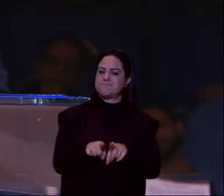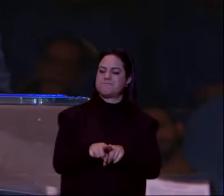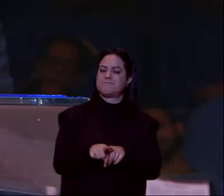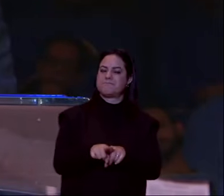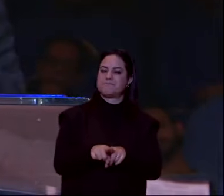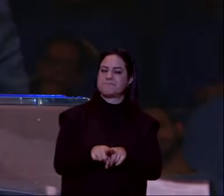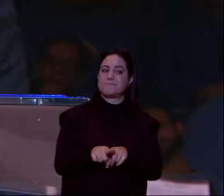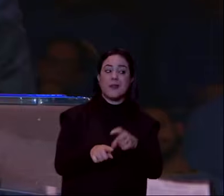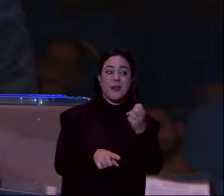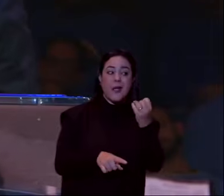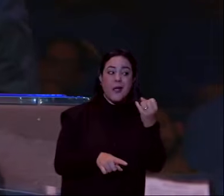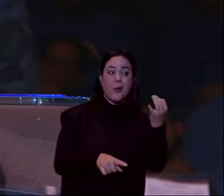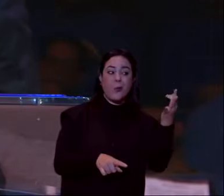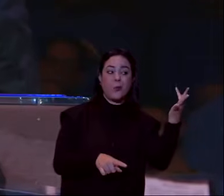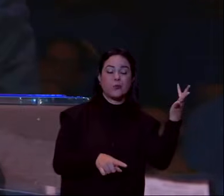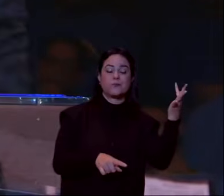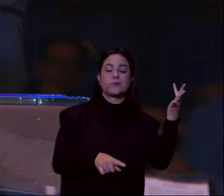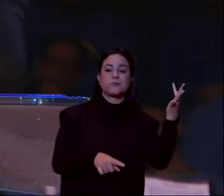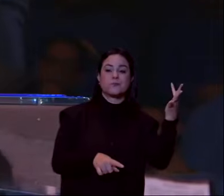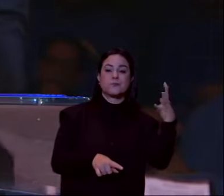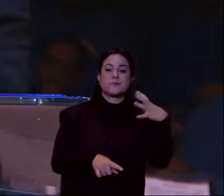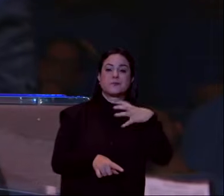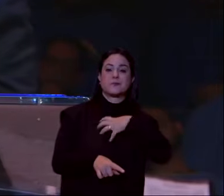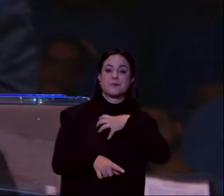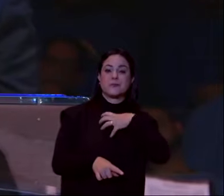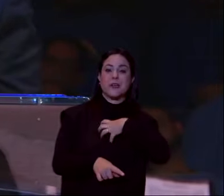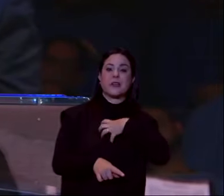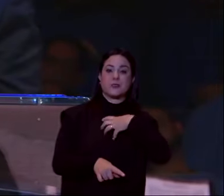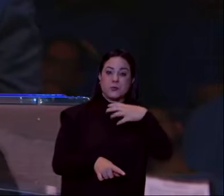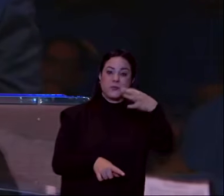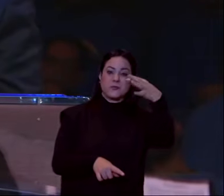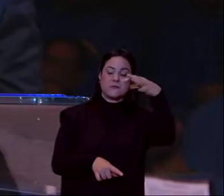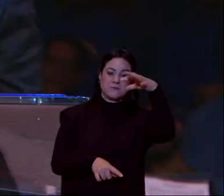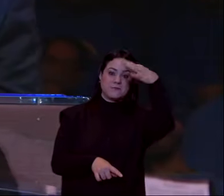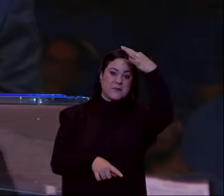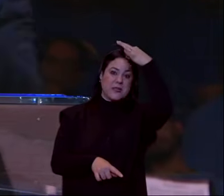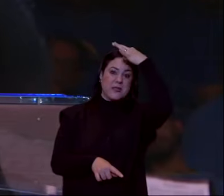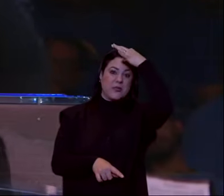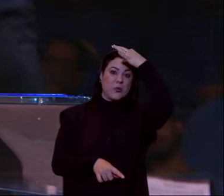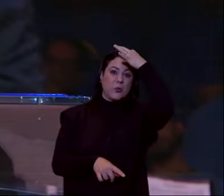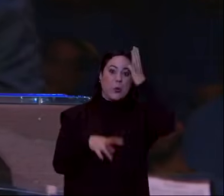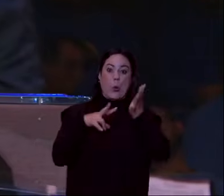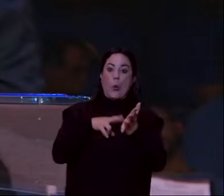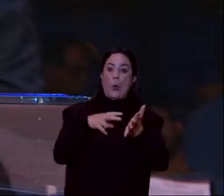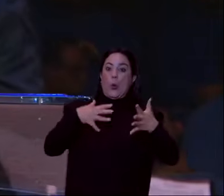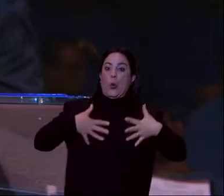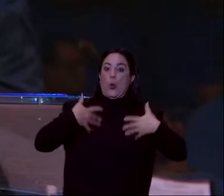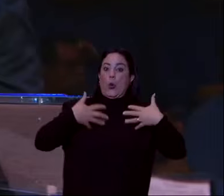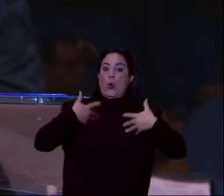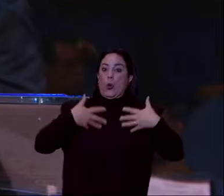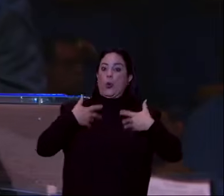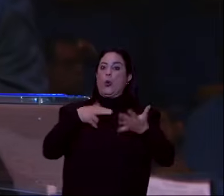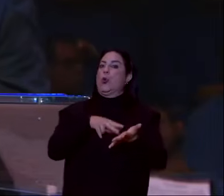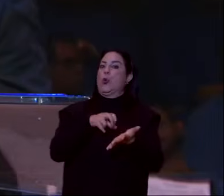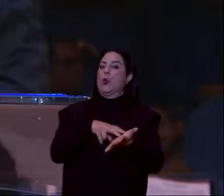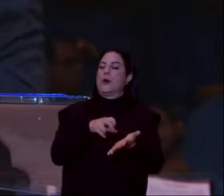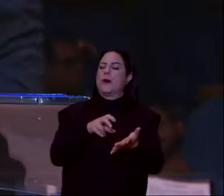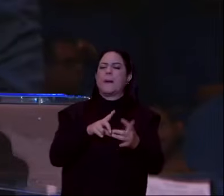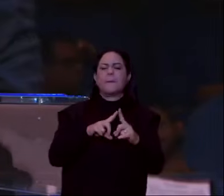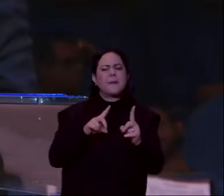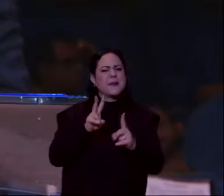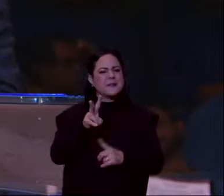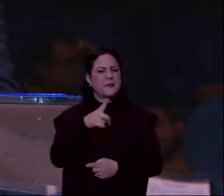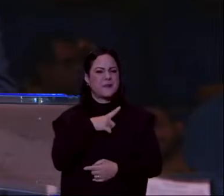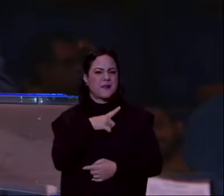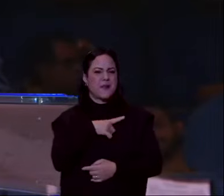porque alguns recebem essa voz e vibram com ela, e se animam com ela. Mas sempre